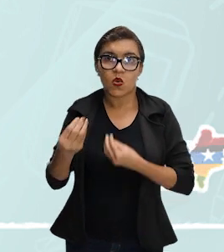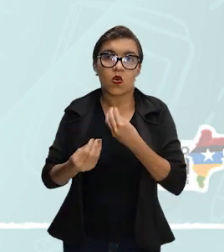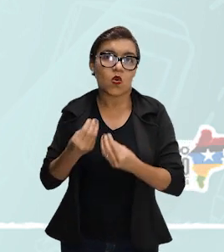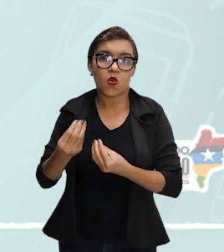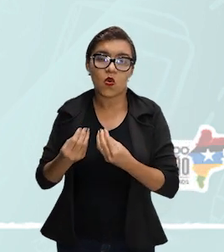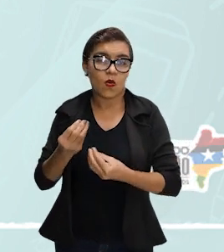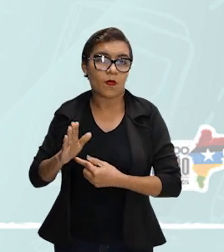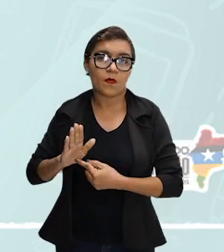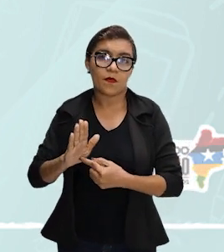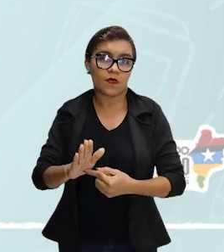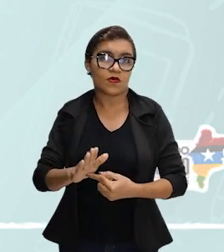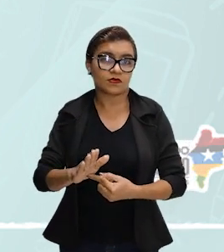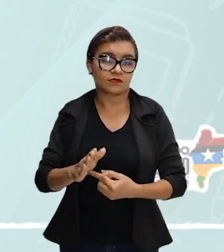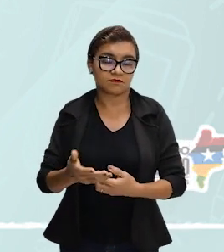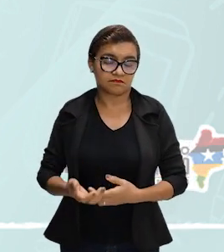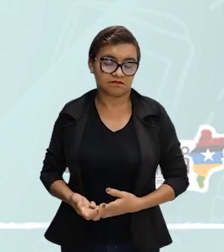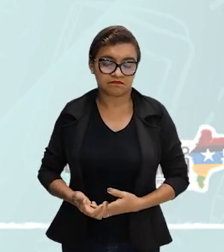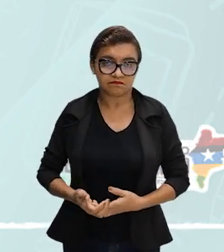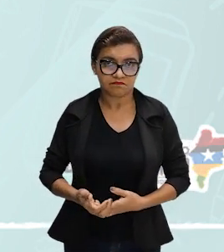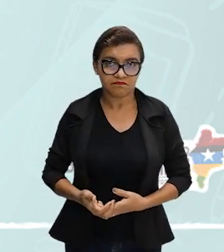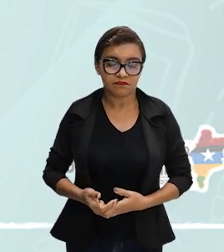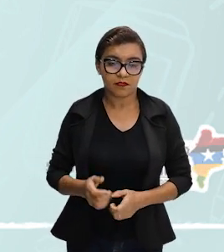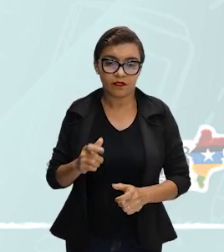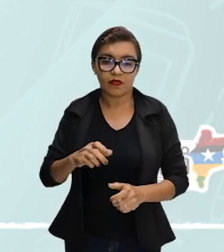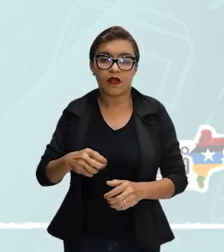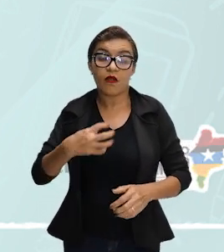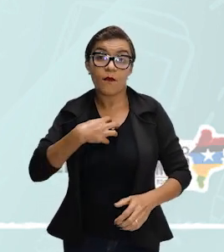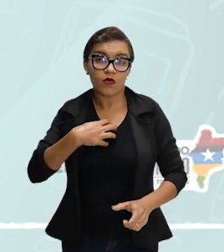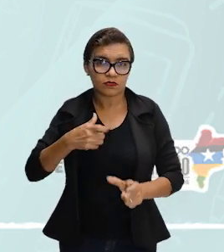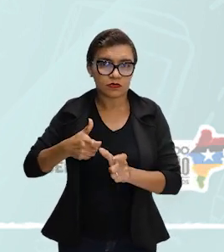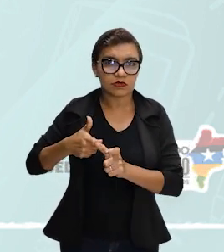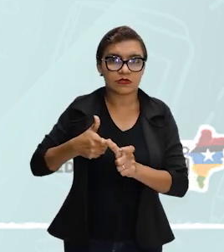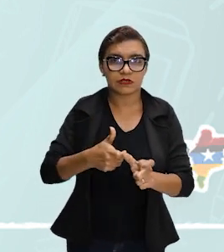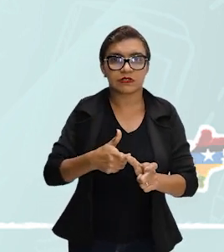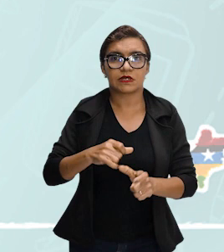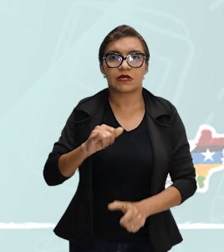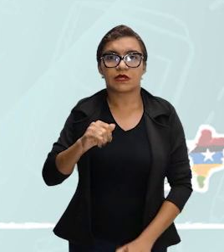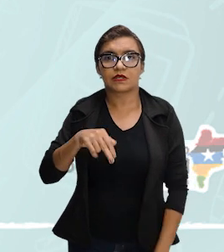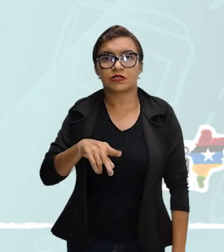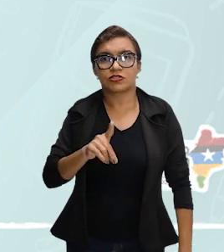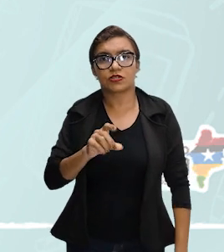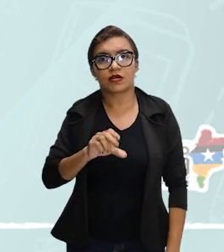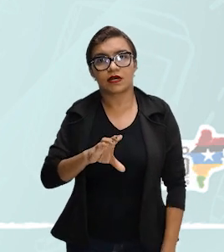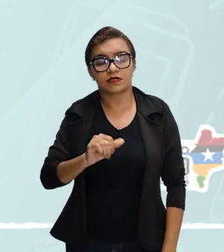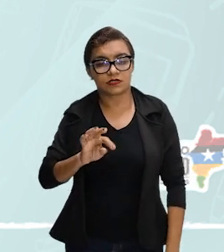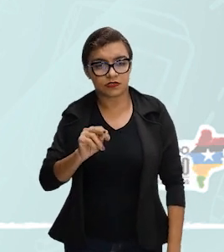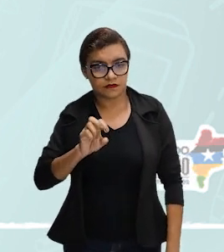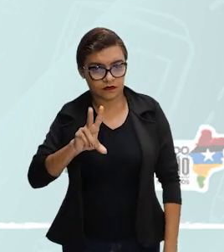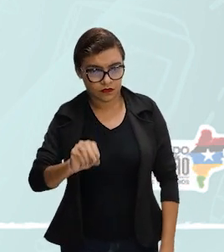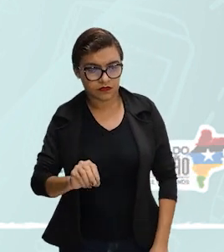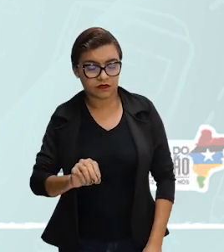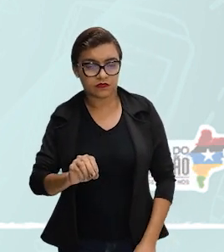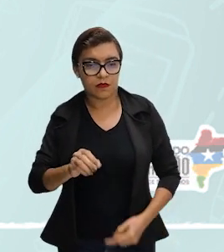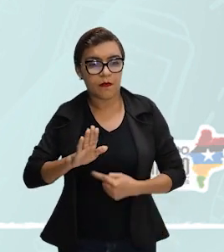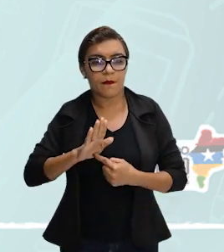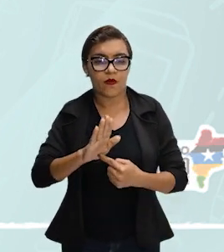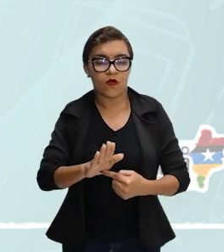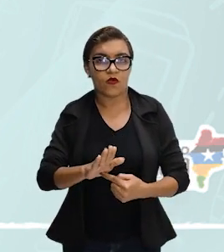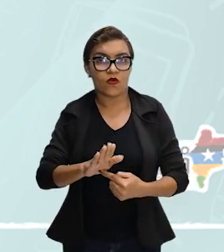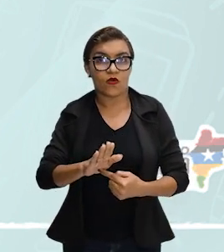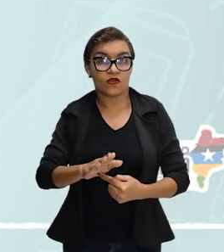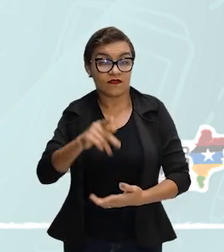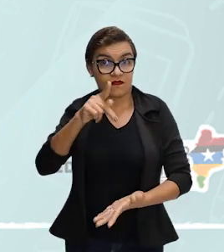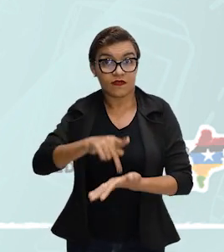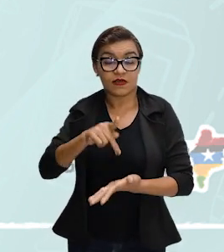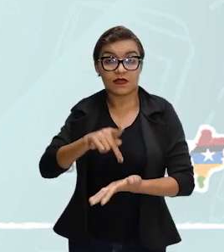referindo. El indicativo, el modo indicativo, expressa uma informação real, conhecida e certa.